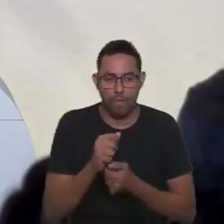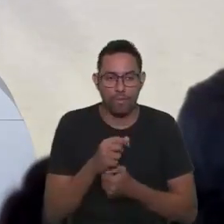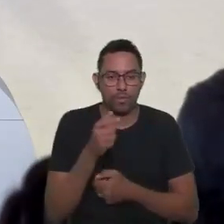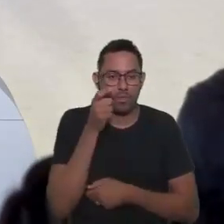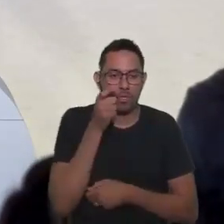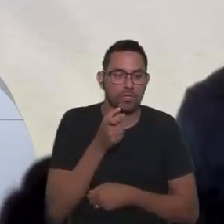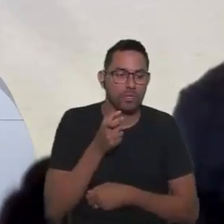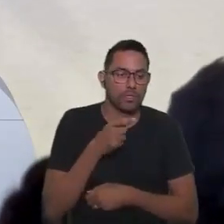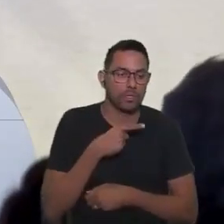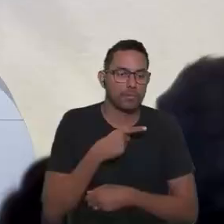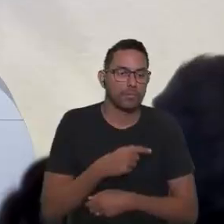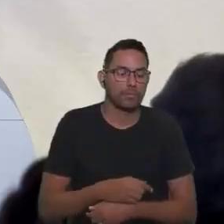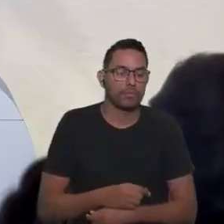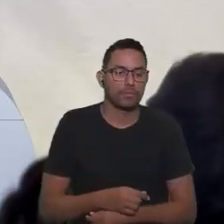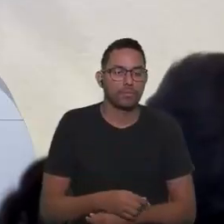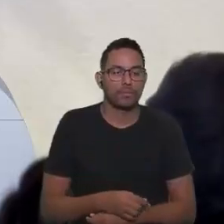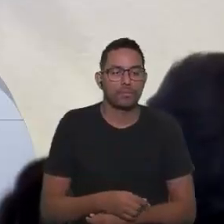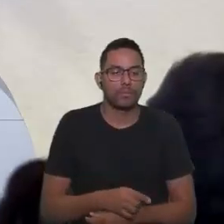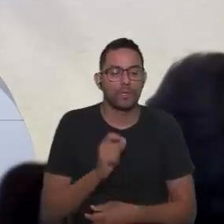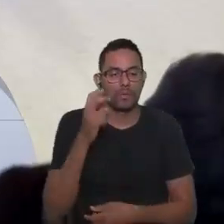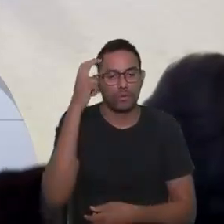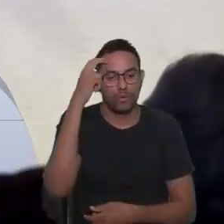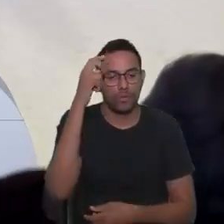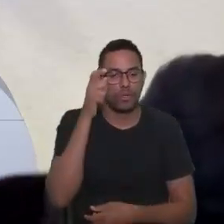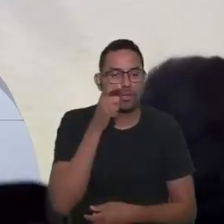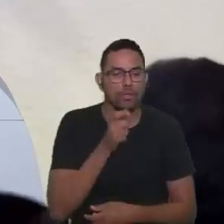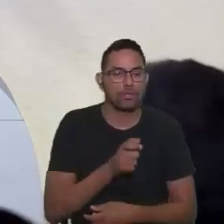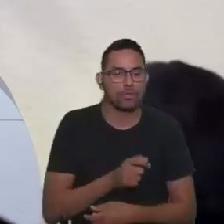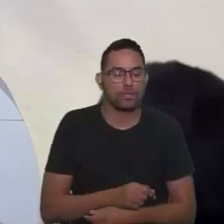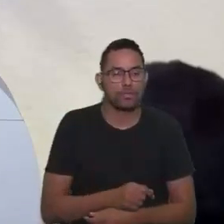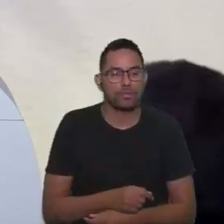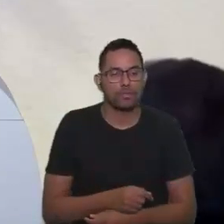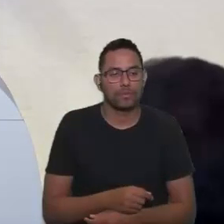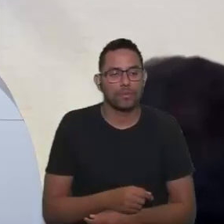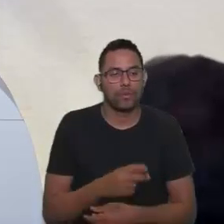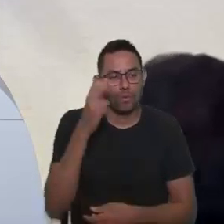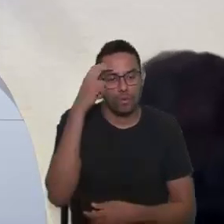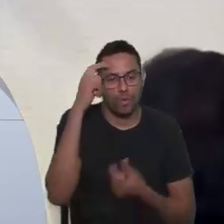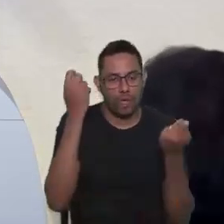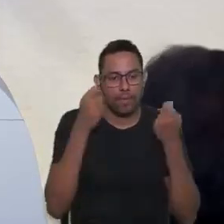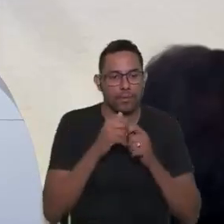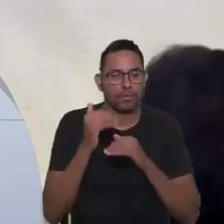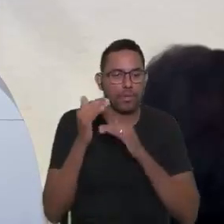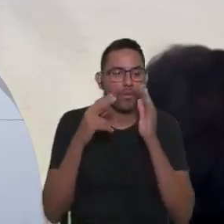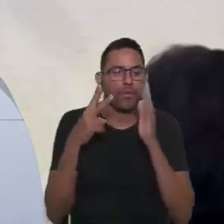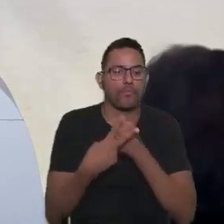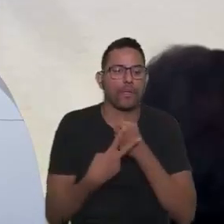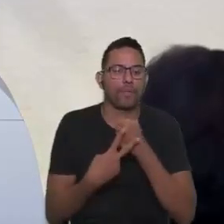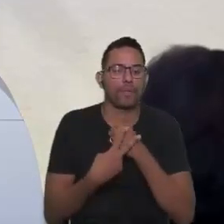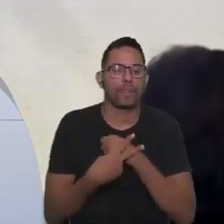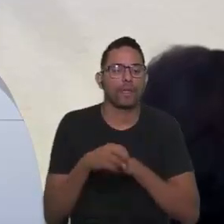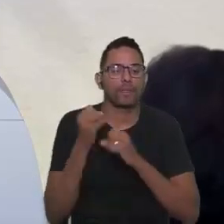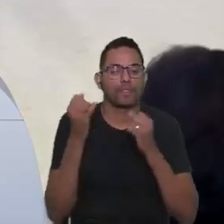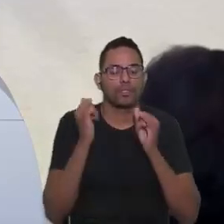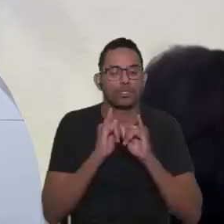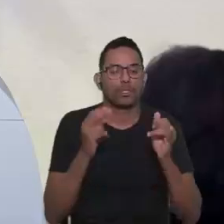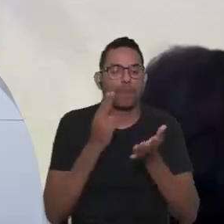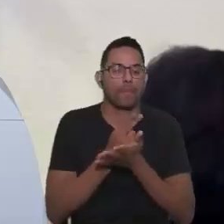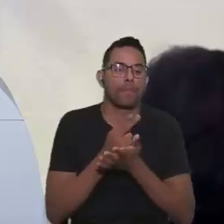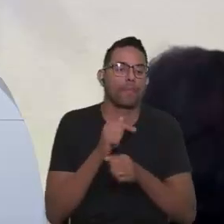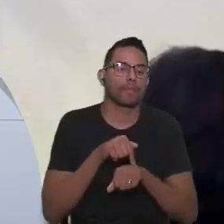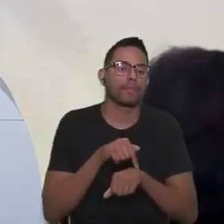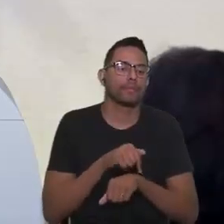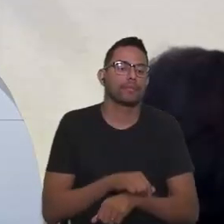mundo interessante, né, que cultura interessante é essa cultura que é capaz de produzir um verbo que quer dizer, ao